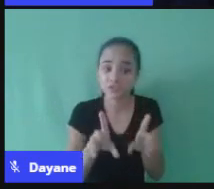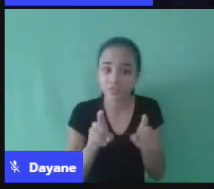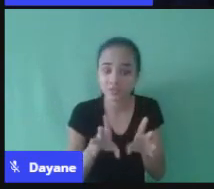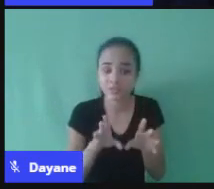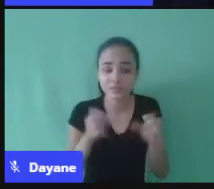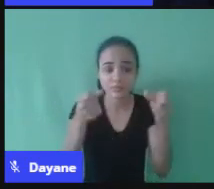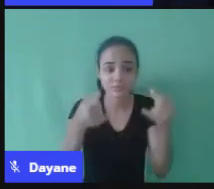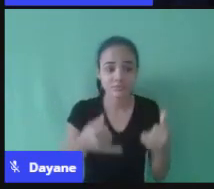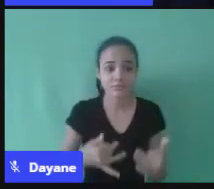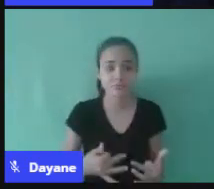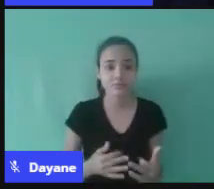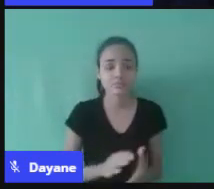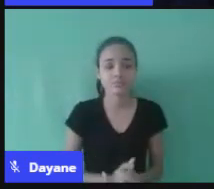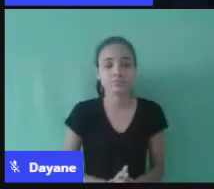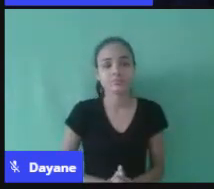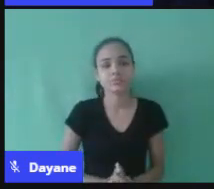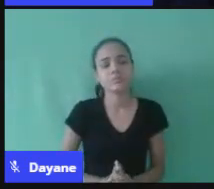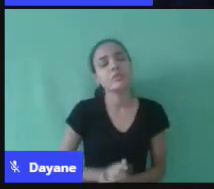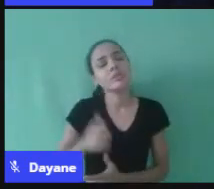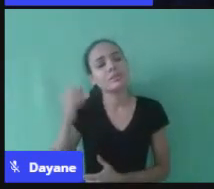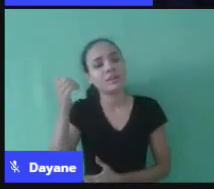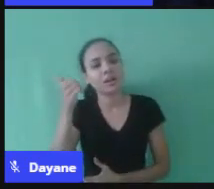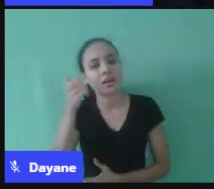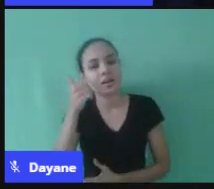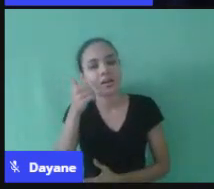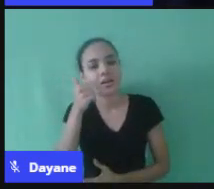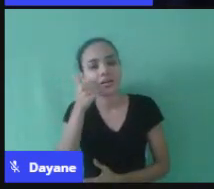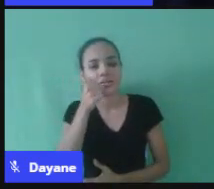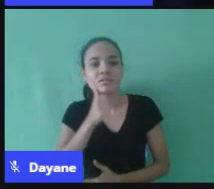da Janine, do Antônio, até mesmo nossa,